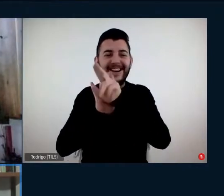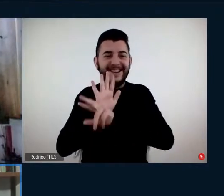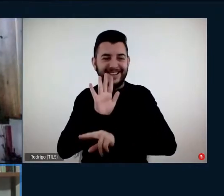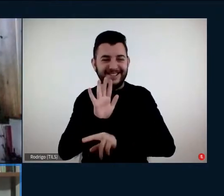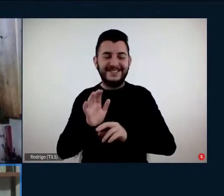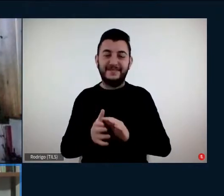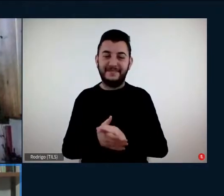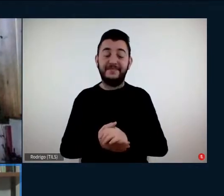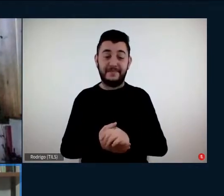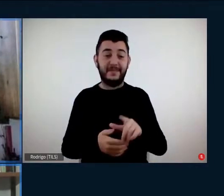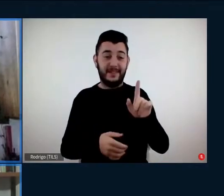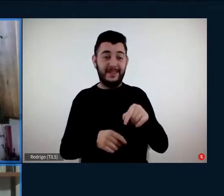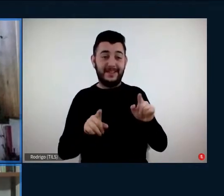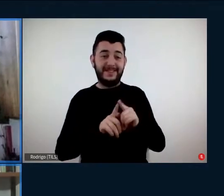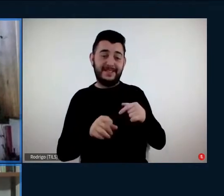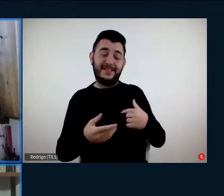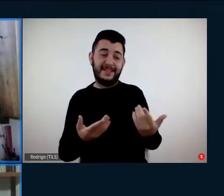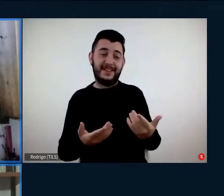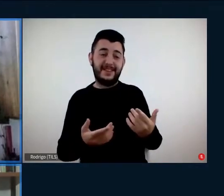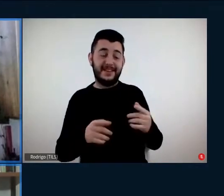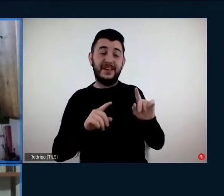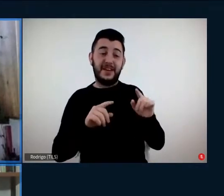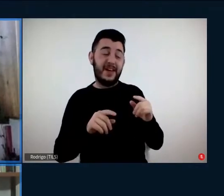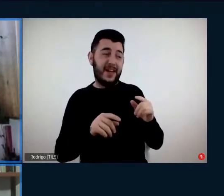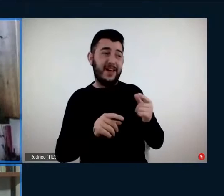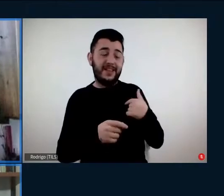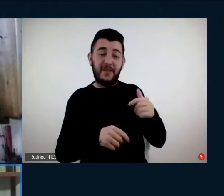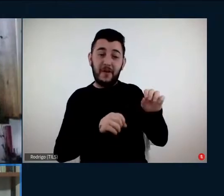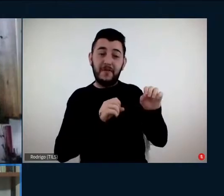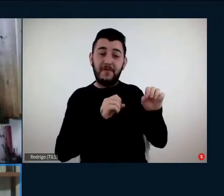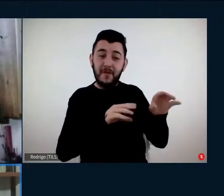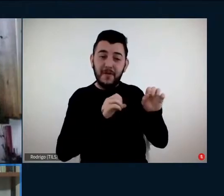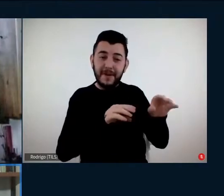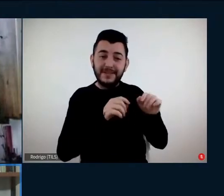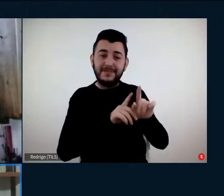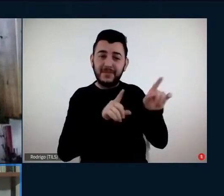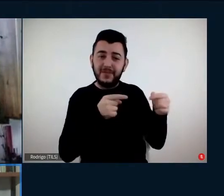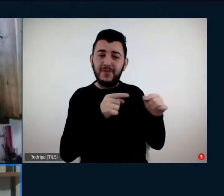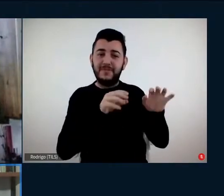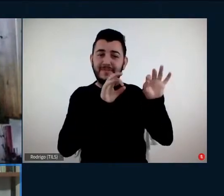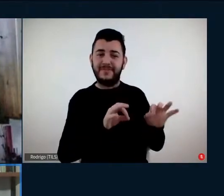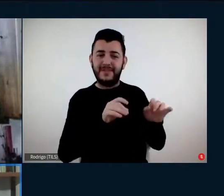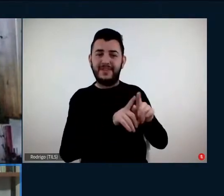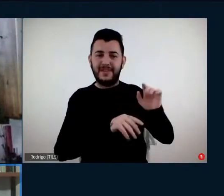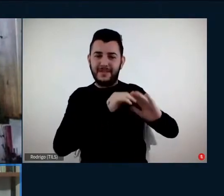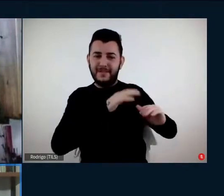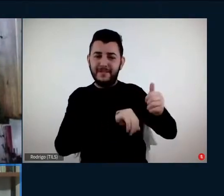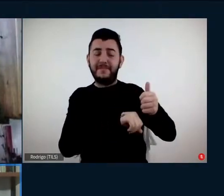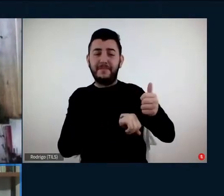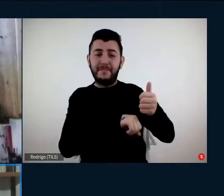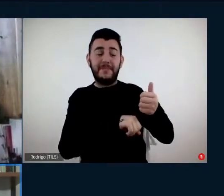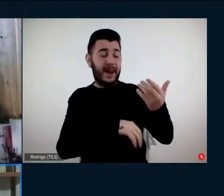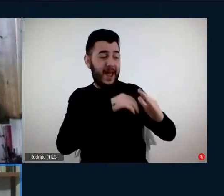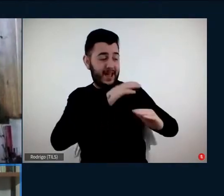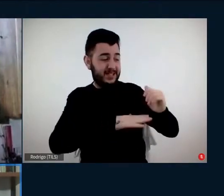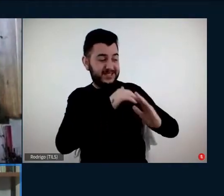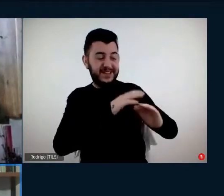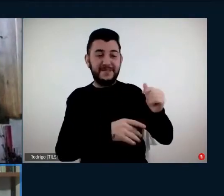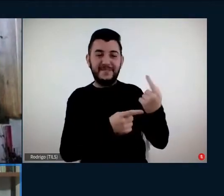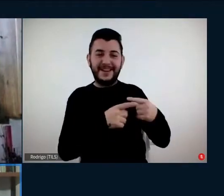da prática, de fato? Será que tem um monte de elementos que estão passando batidos, né? Essa